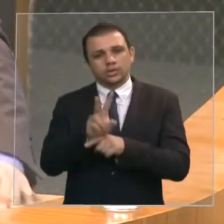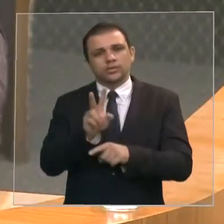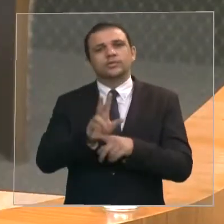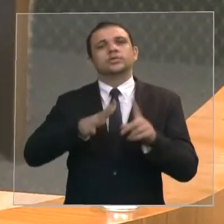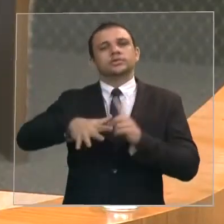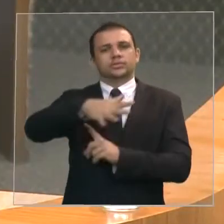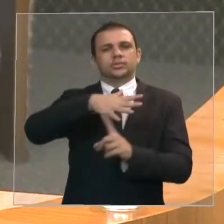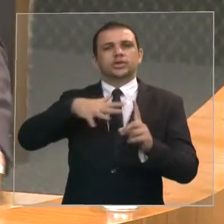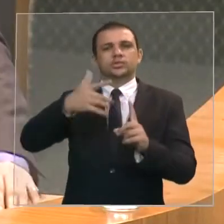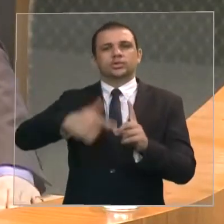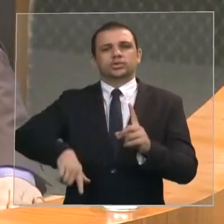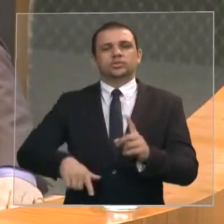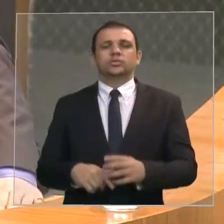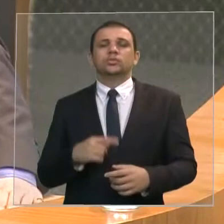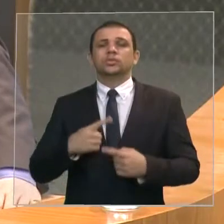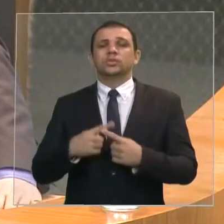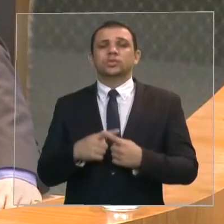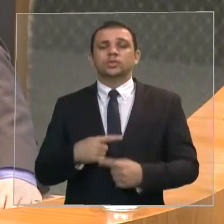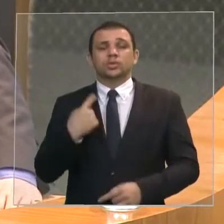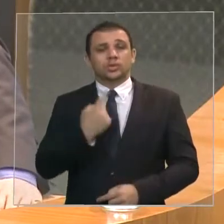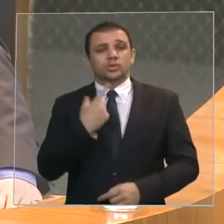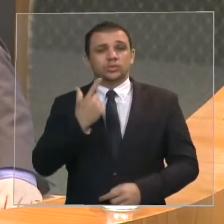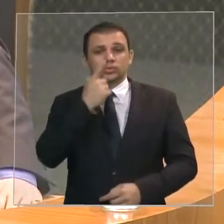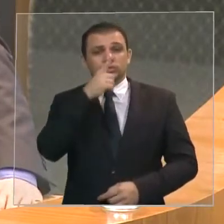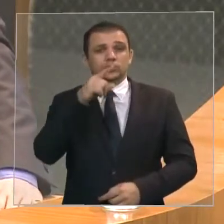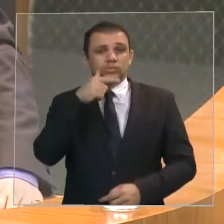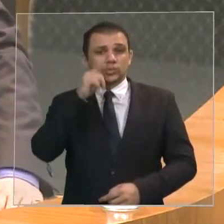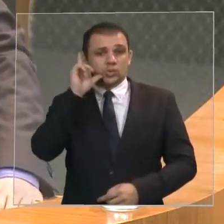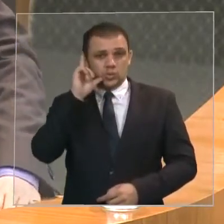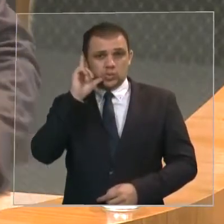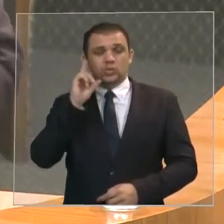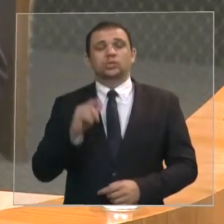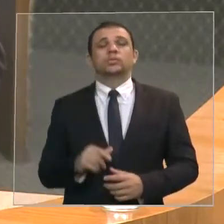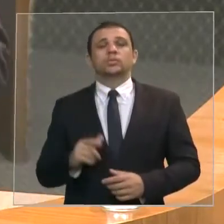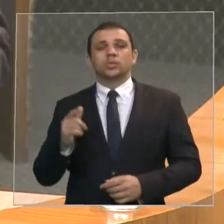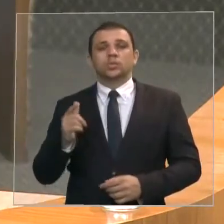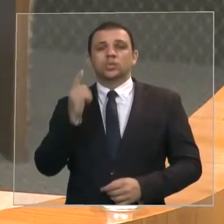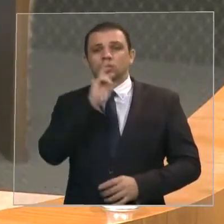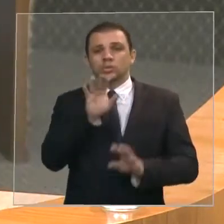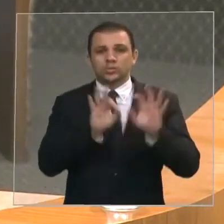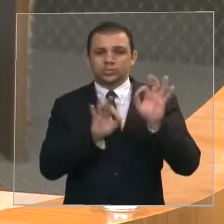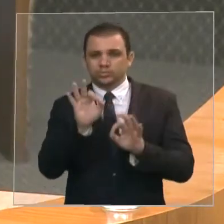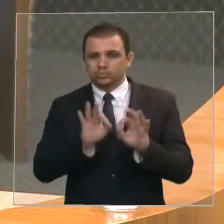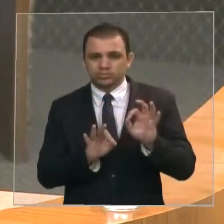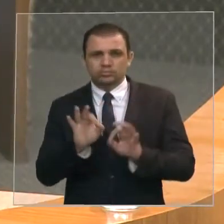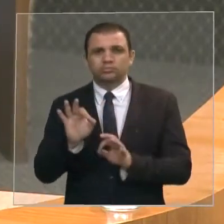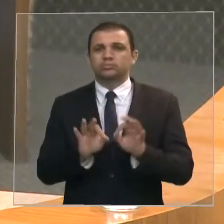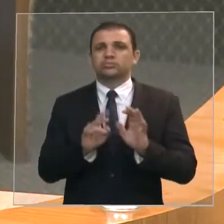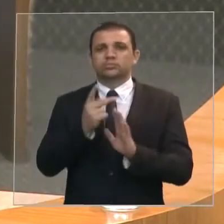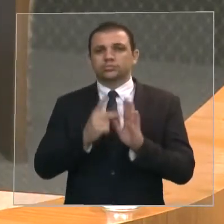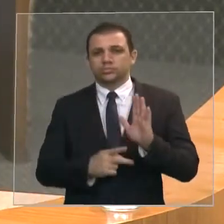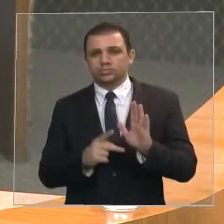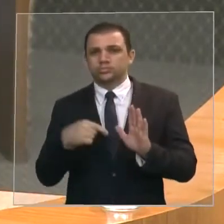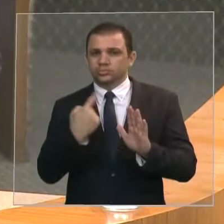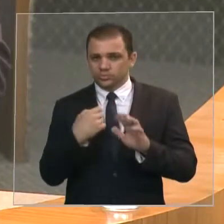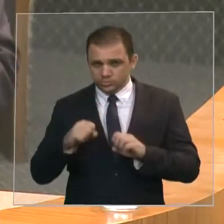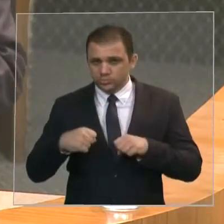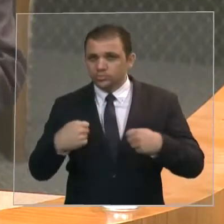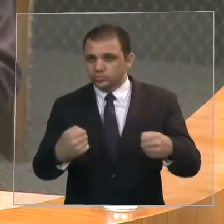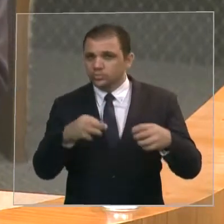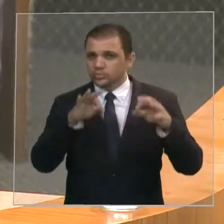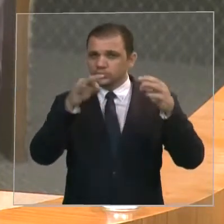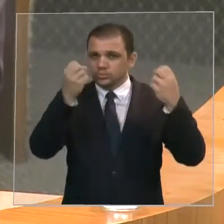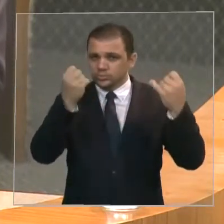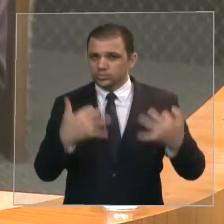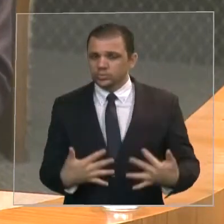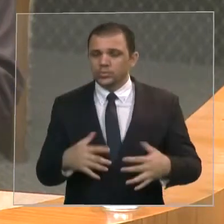ambiente. Nós conseguimos, ontem, fazer já um panorama dos nossos esforços, mas hoje eu vou